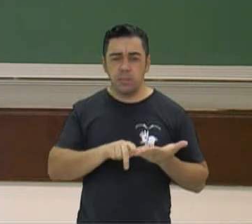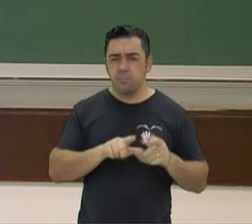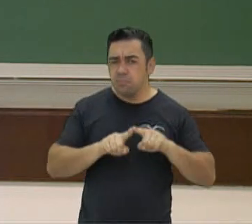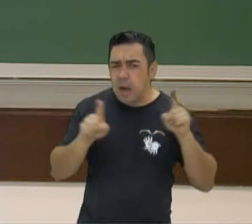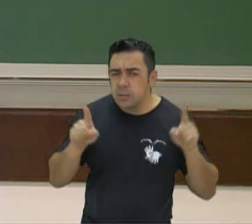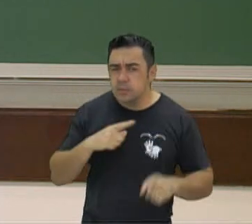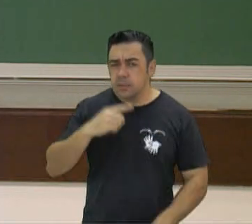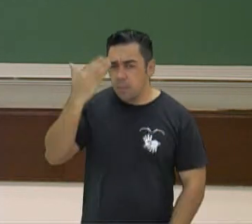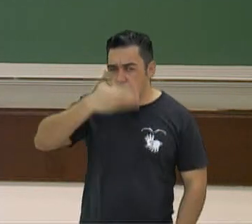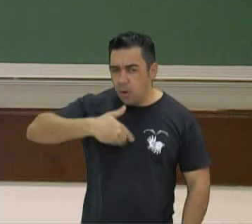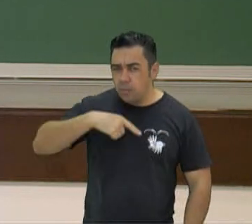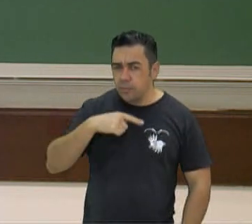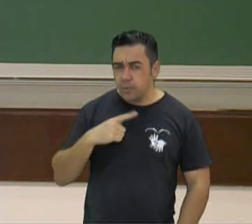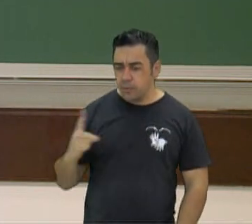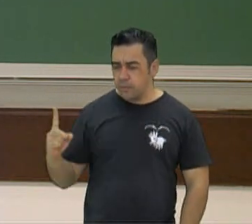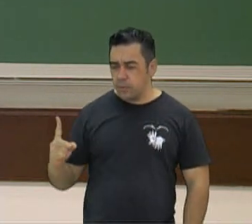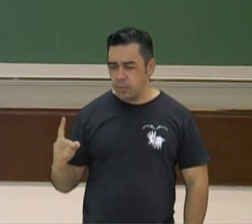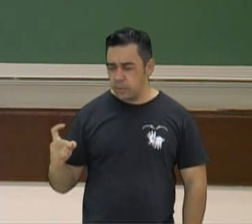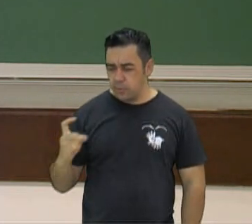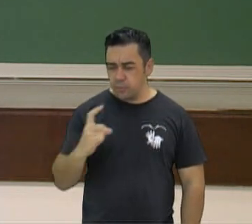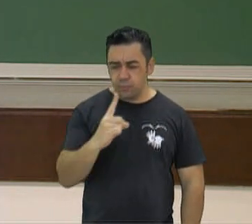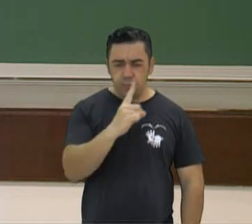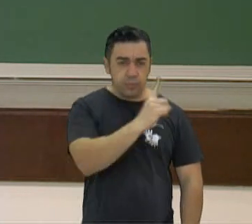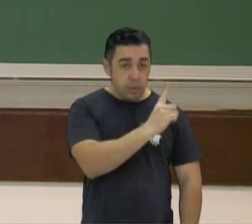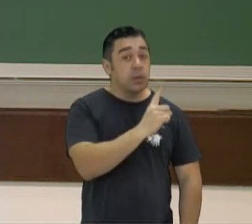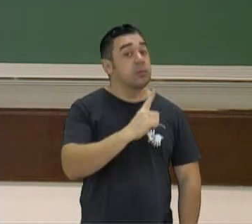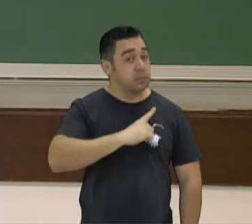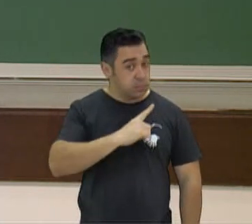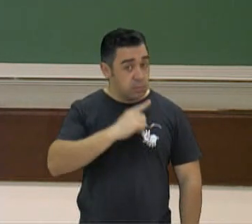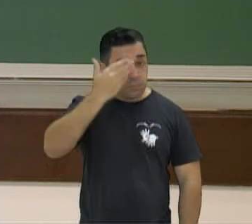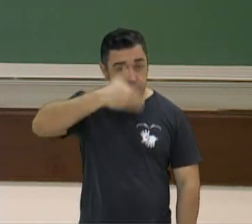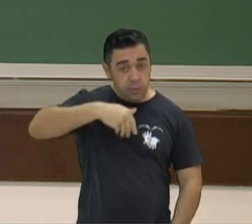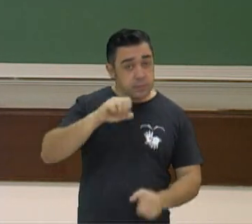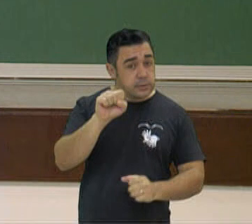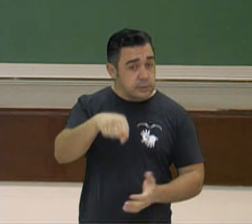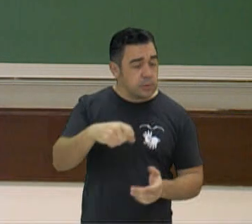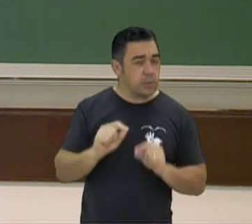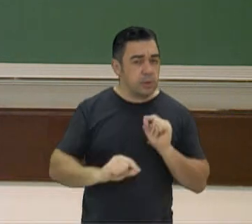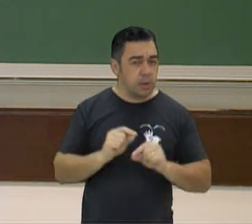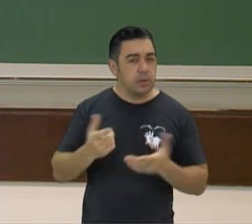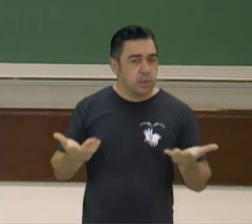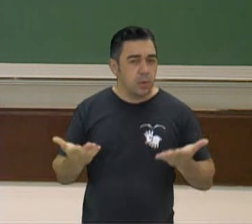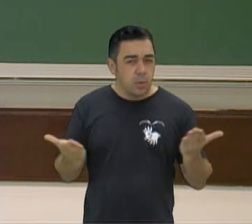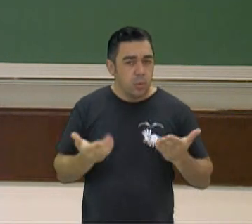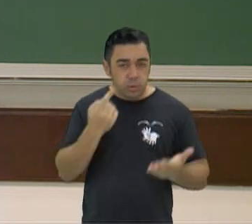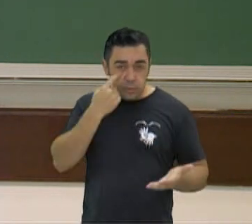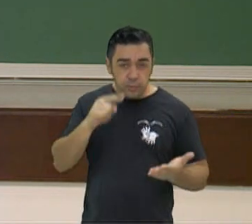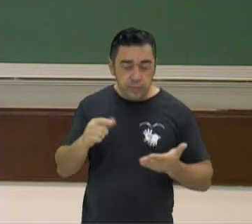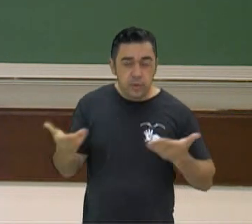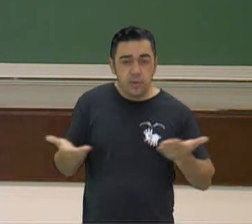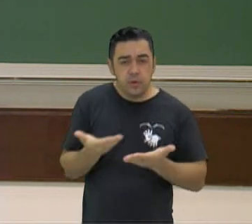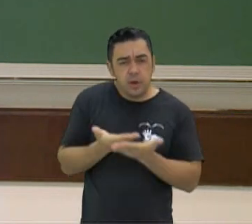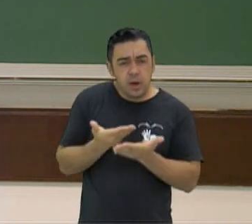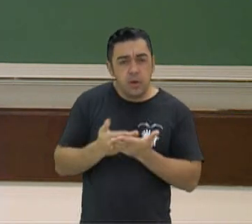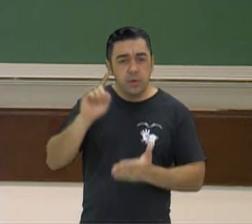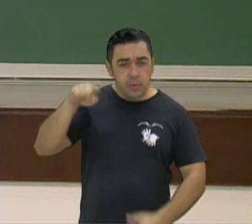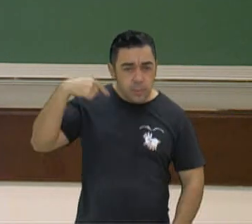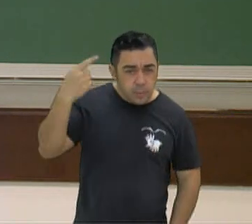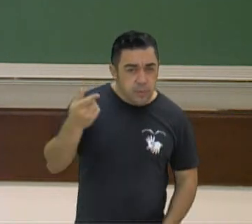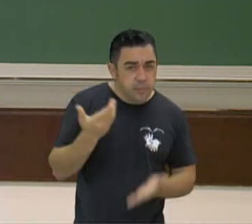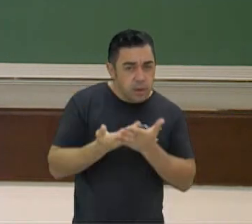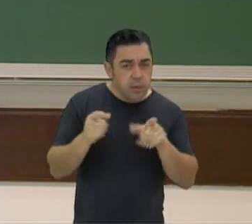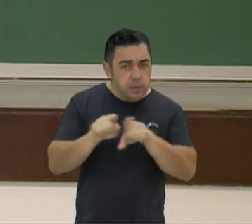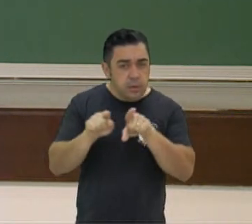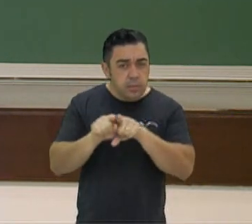de que a evolução realmente existe? Existem essas evidências. Quais são elas? É isso que a gente vai ver na aula de hoje e na próxima aula